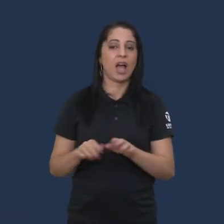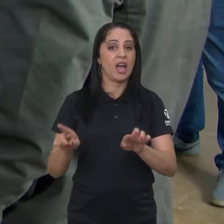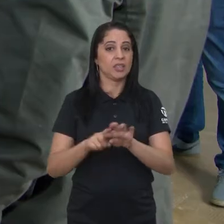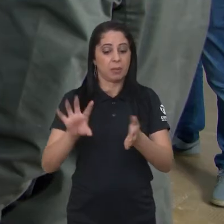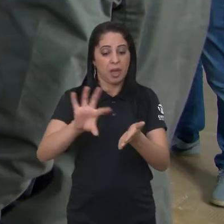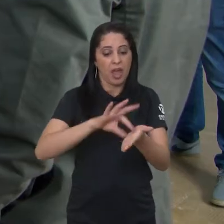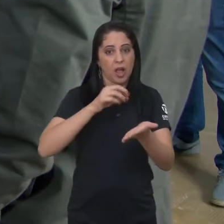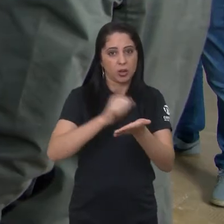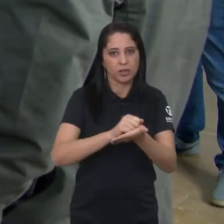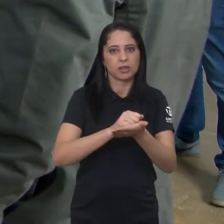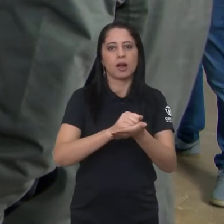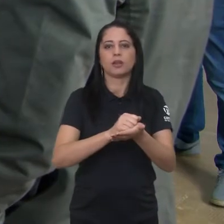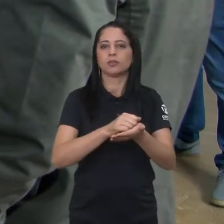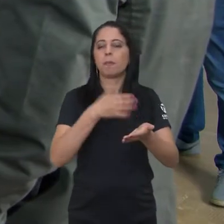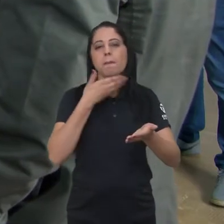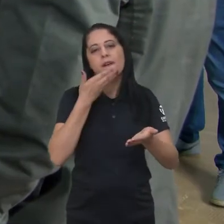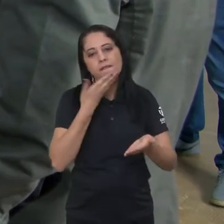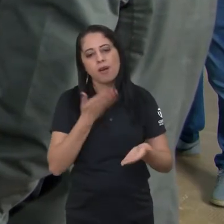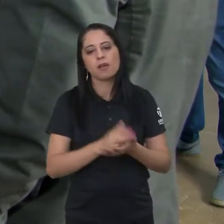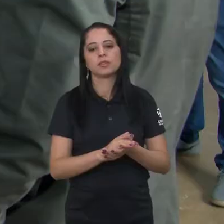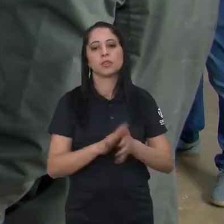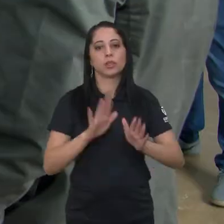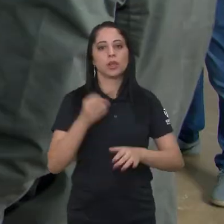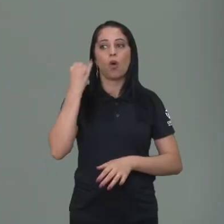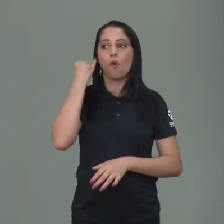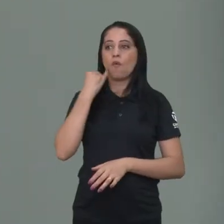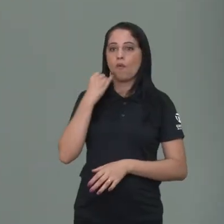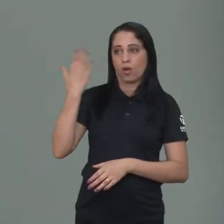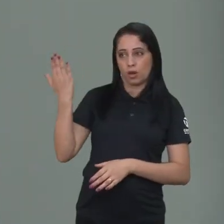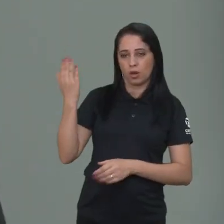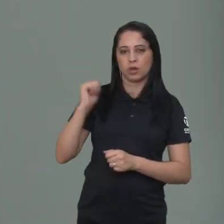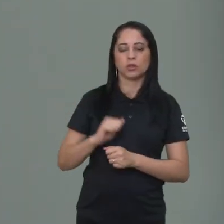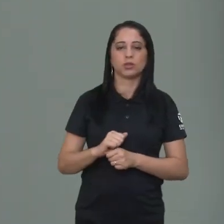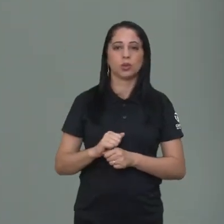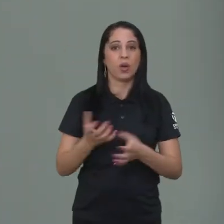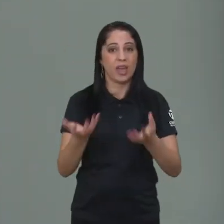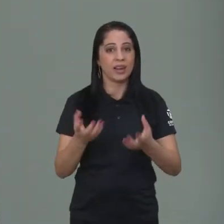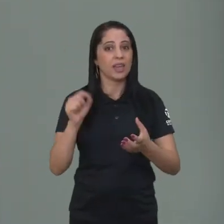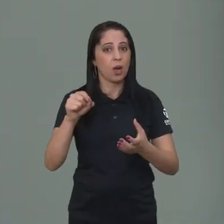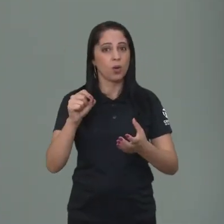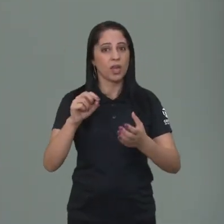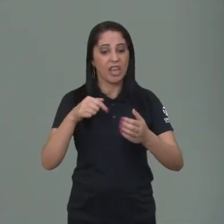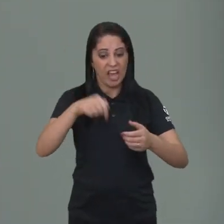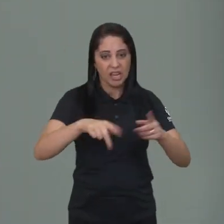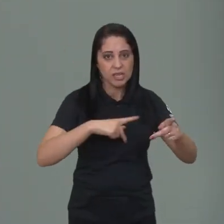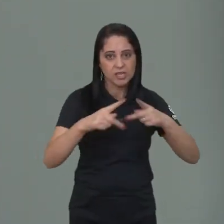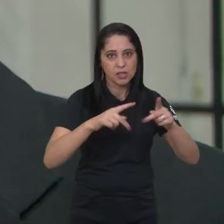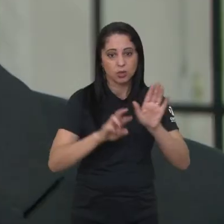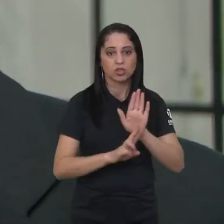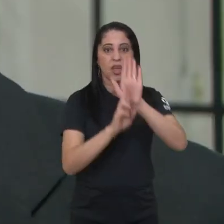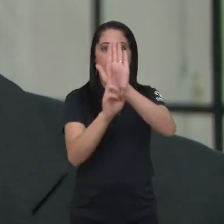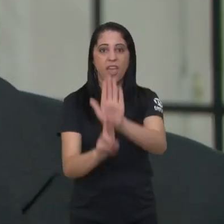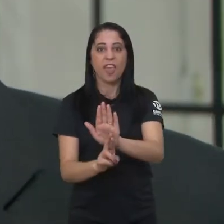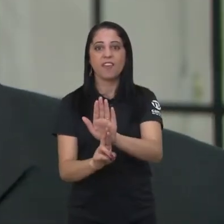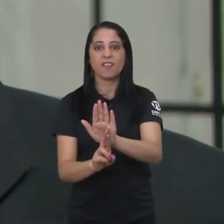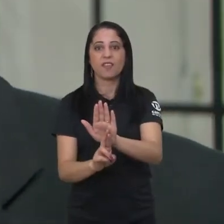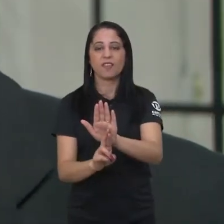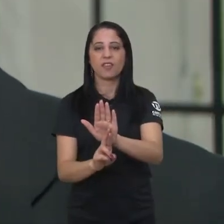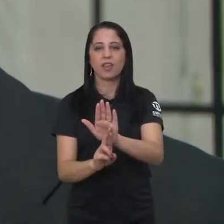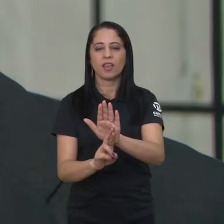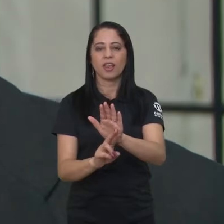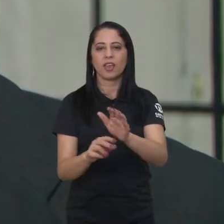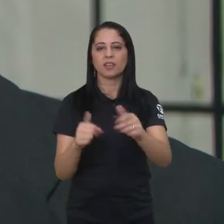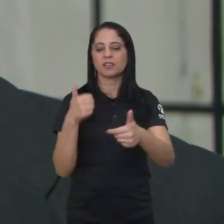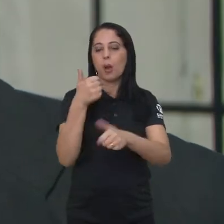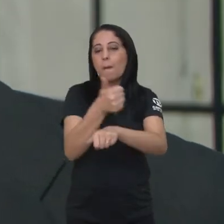à cidade. Zé Luiz acredita que é possível tornar São José uma referência no setor dos games, assim como o município